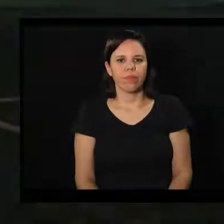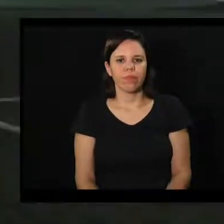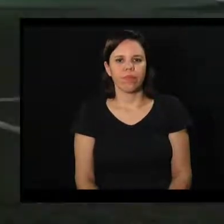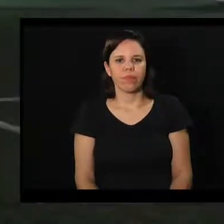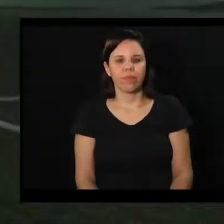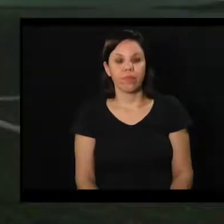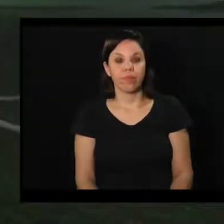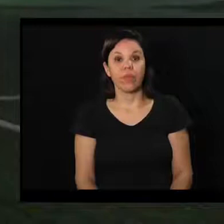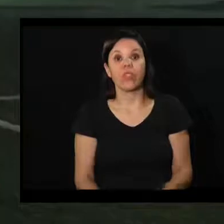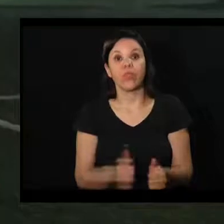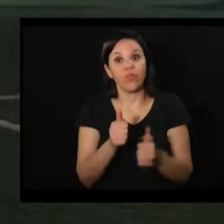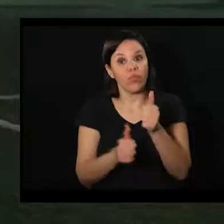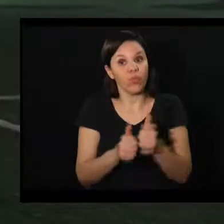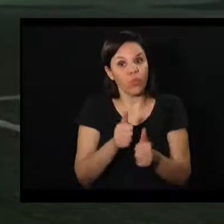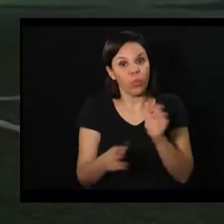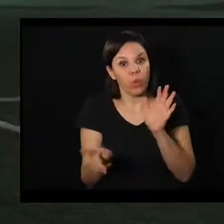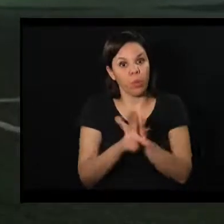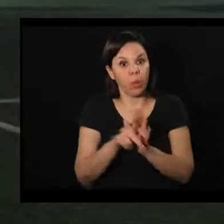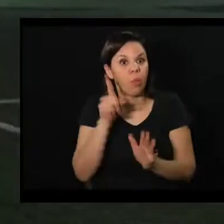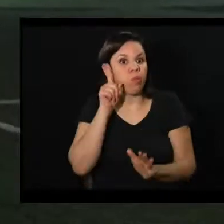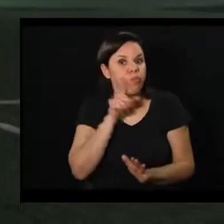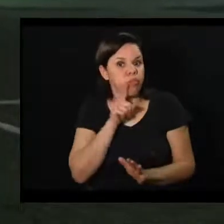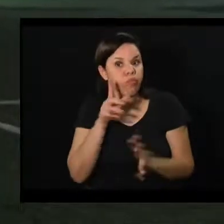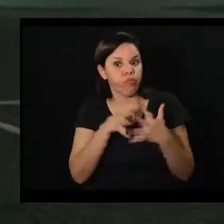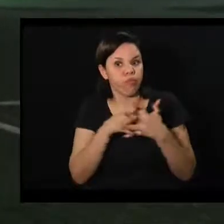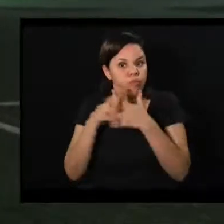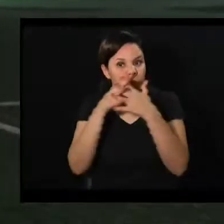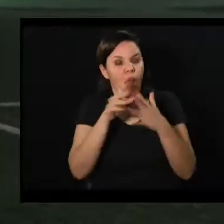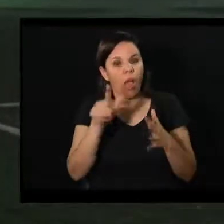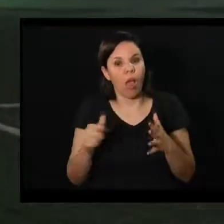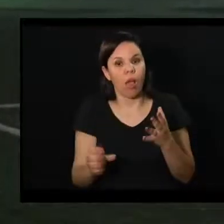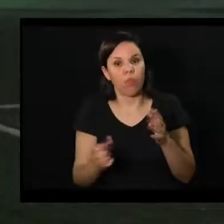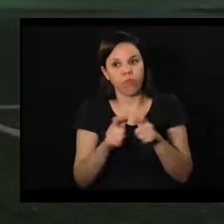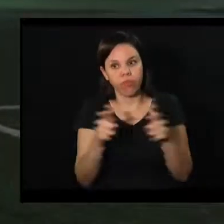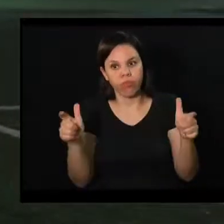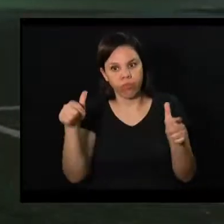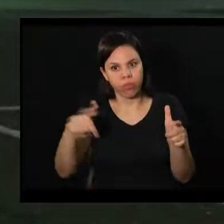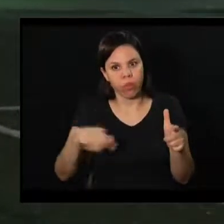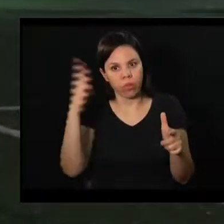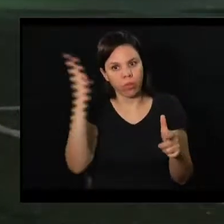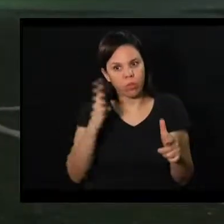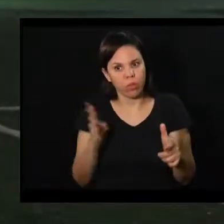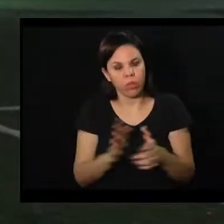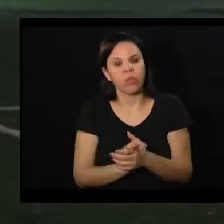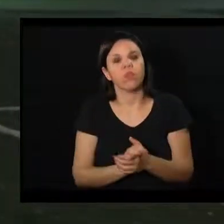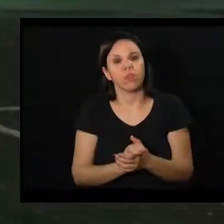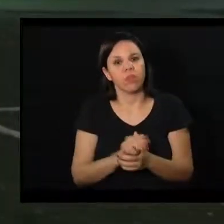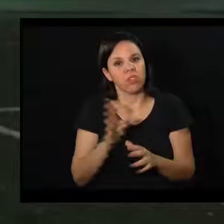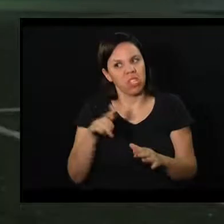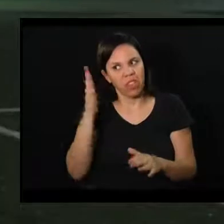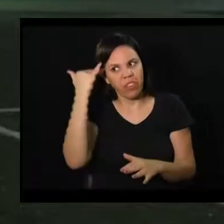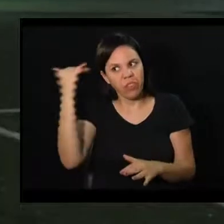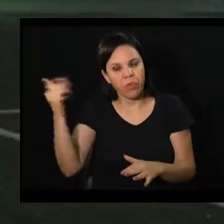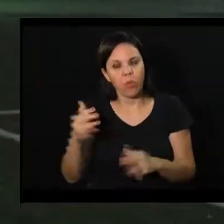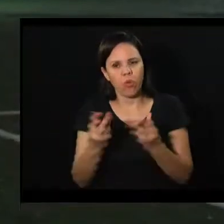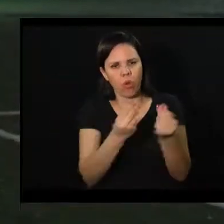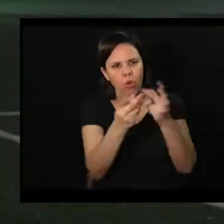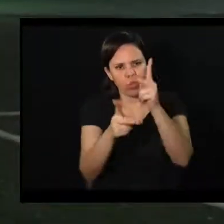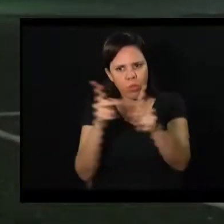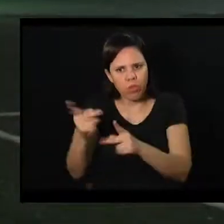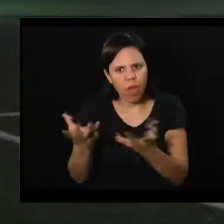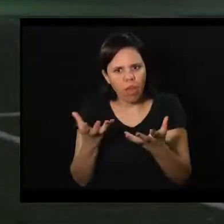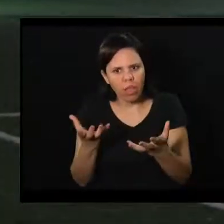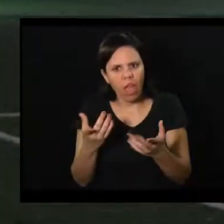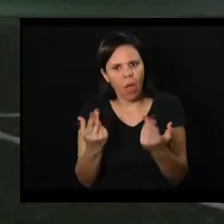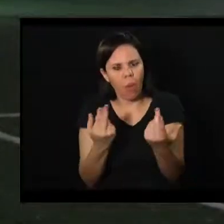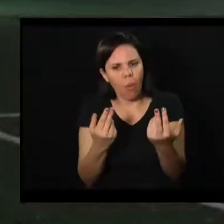O futebol americano é um dos esportes que mais crescem em popularidade aqui no Brasil. Por isso mesmo, muita gente quer praticar esse